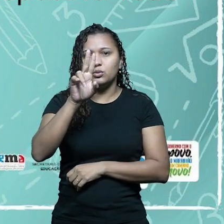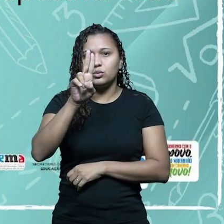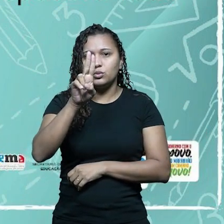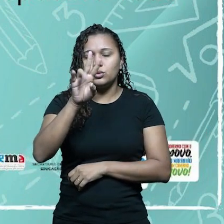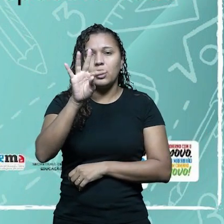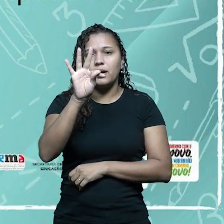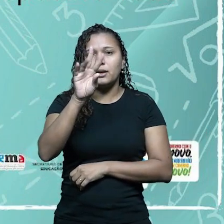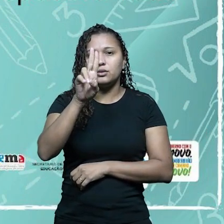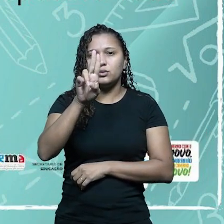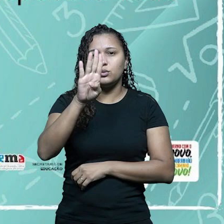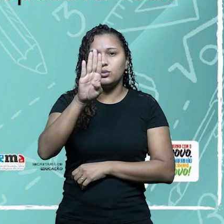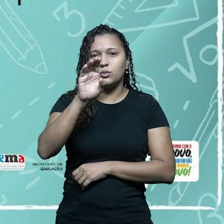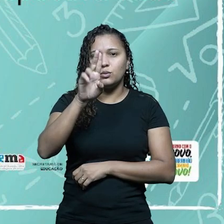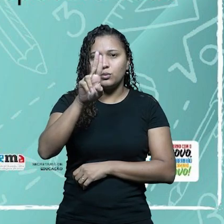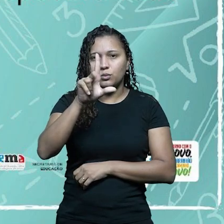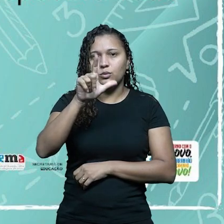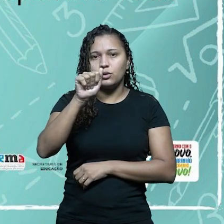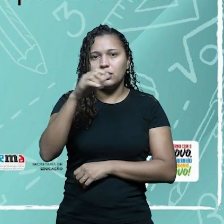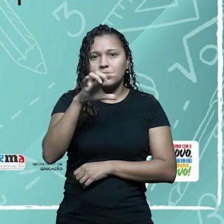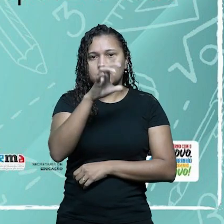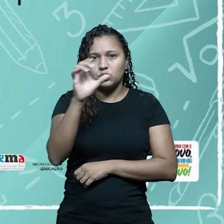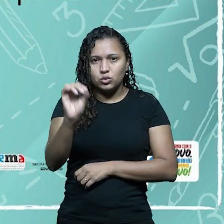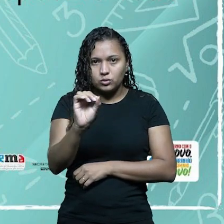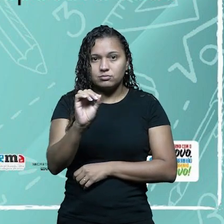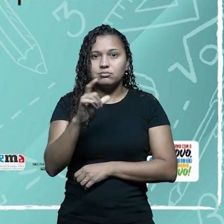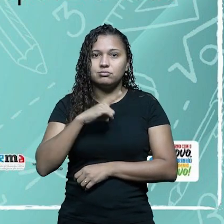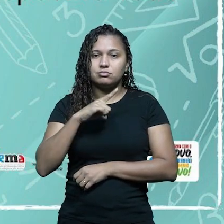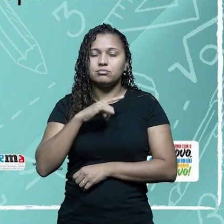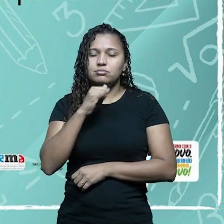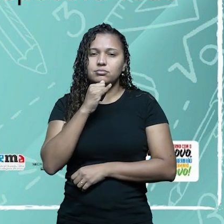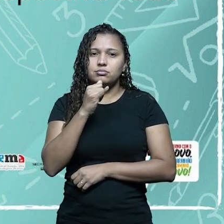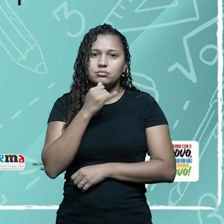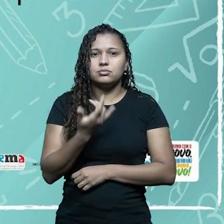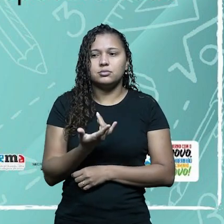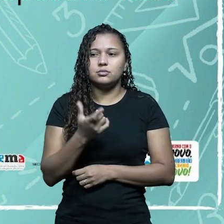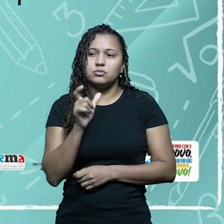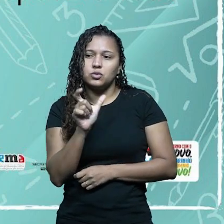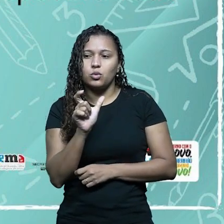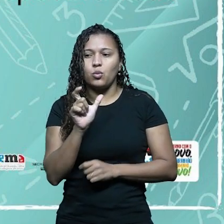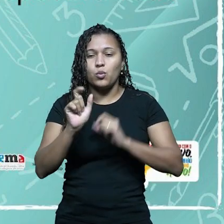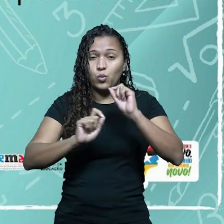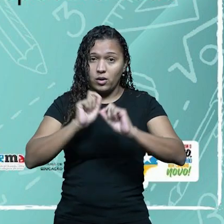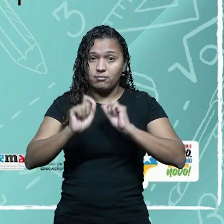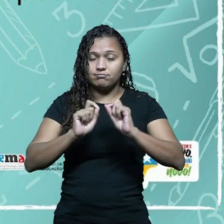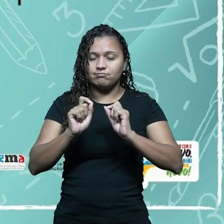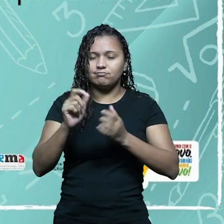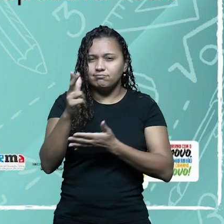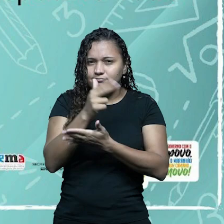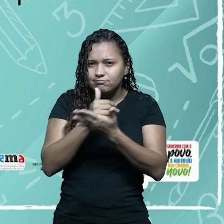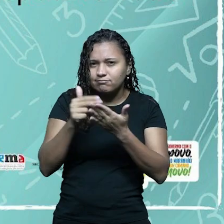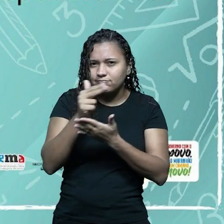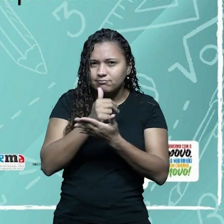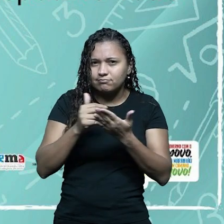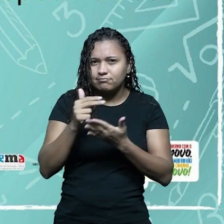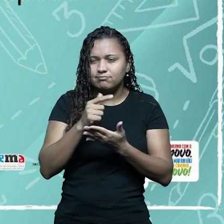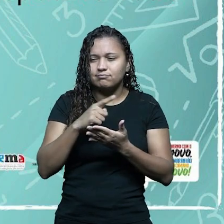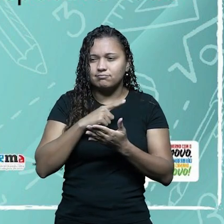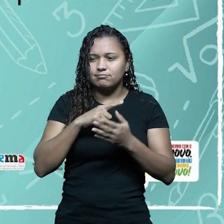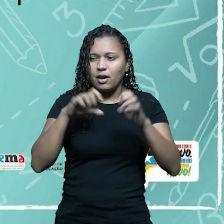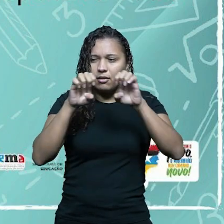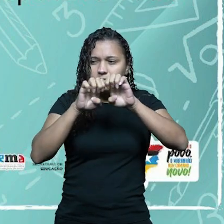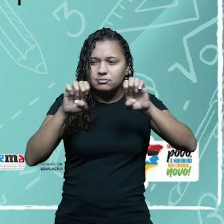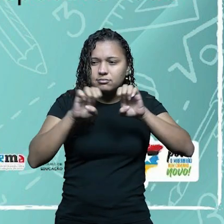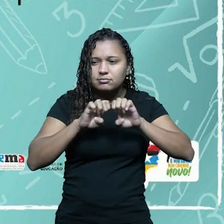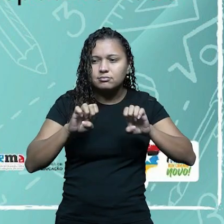são empregados os seguintes desenhos de tubulações. Fluxograma. São desenhos